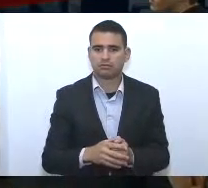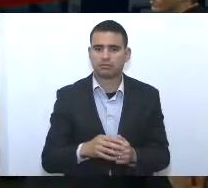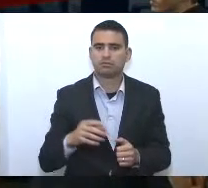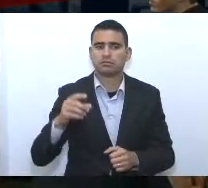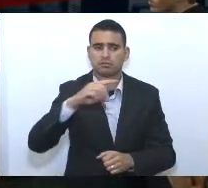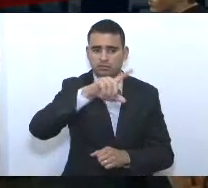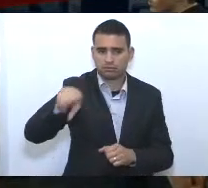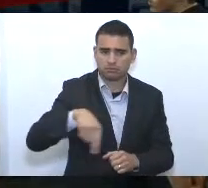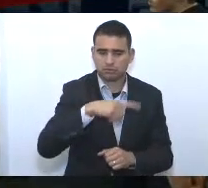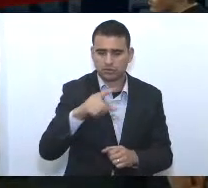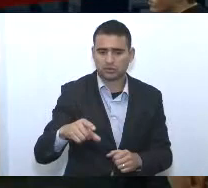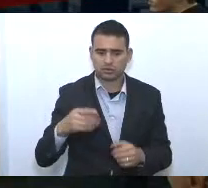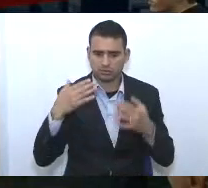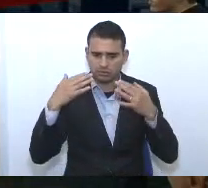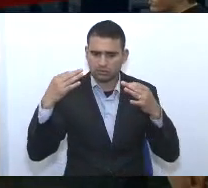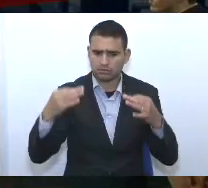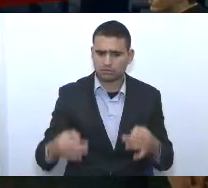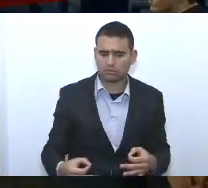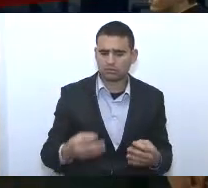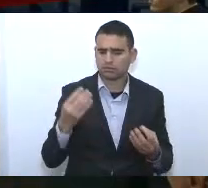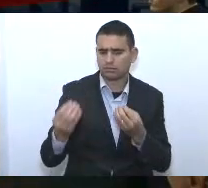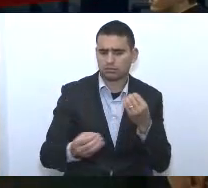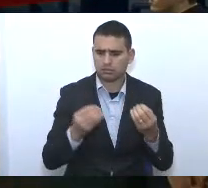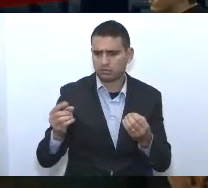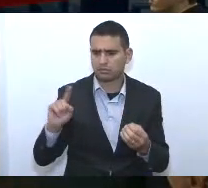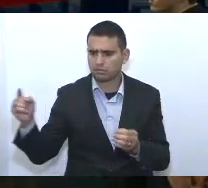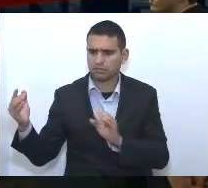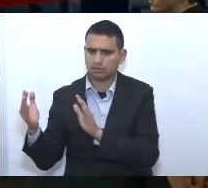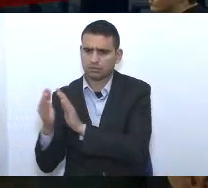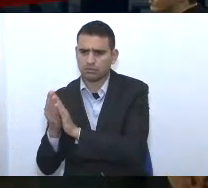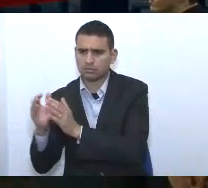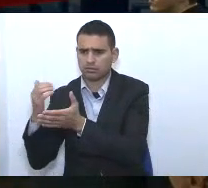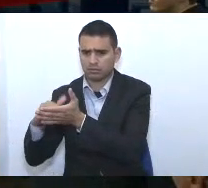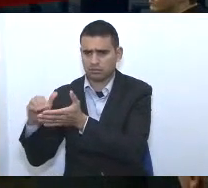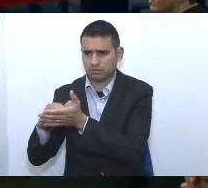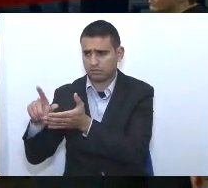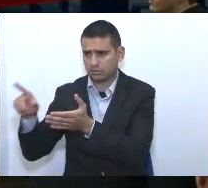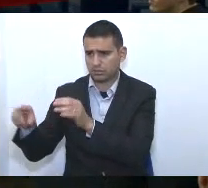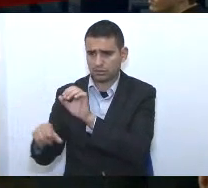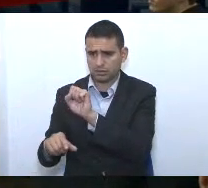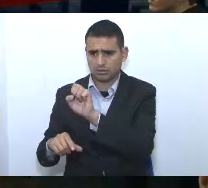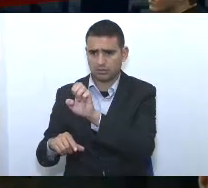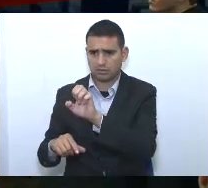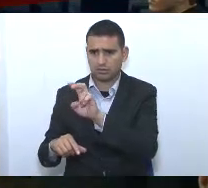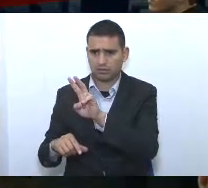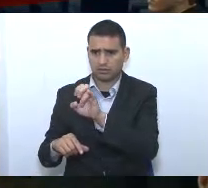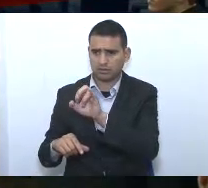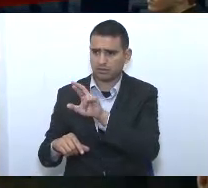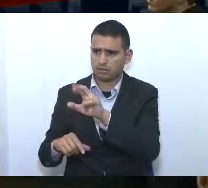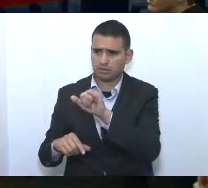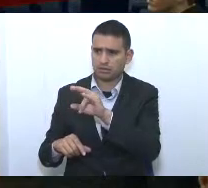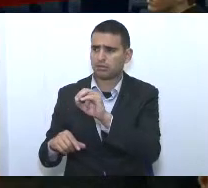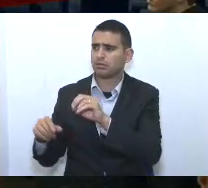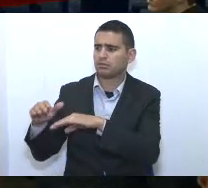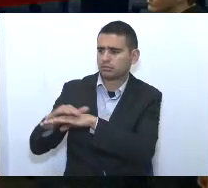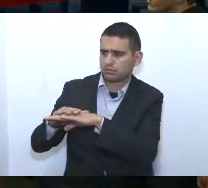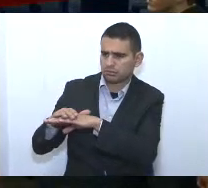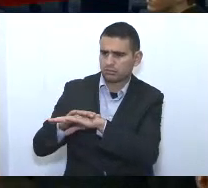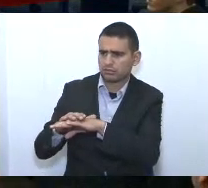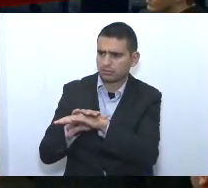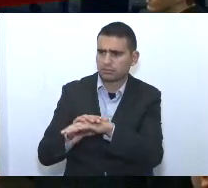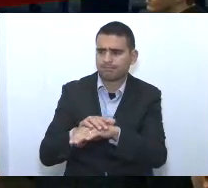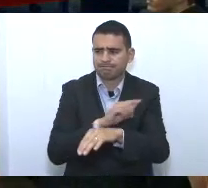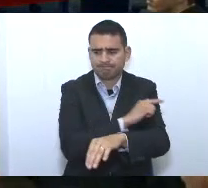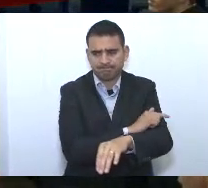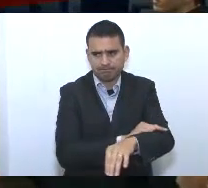buscado e tenho me aprimorado junto ao meu secretário Severino, doutor Severino, eu tenho buscado respeito ao